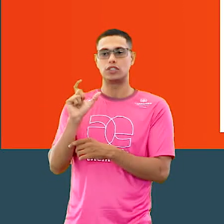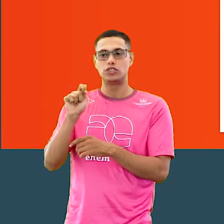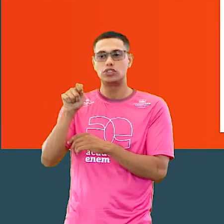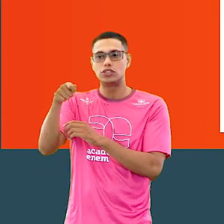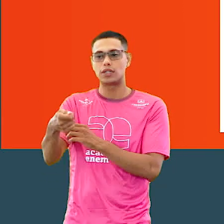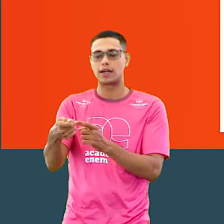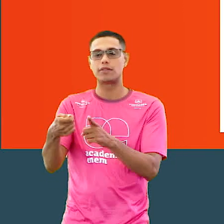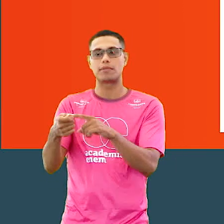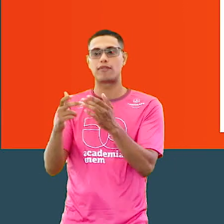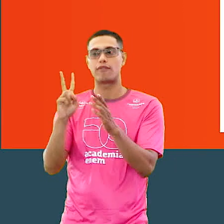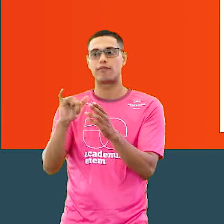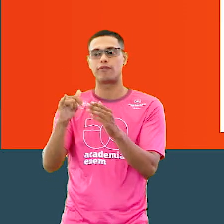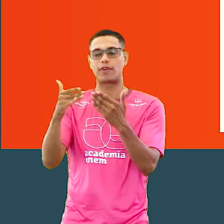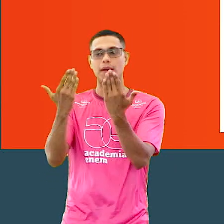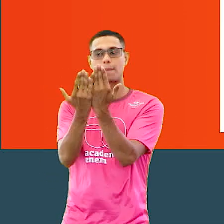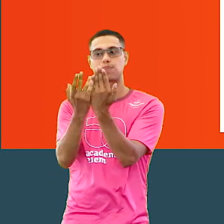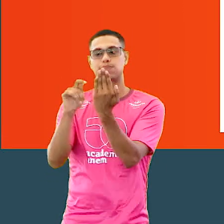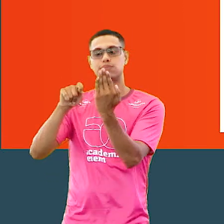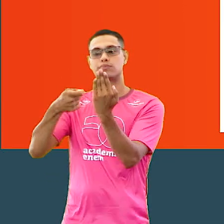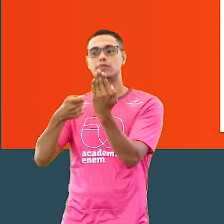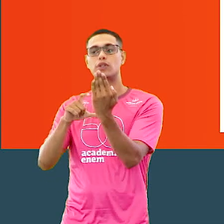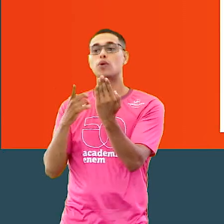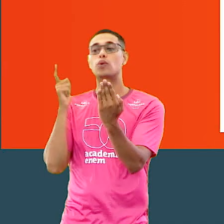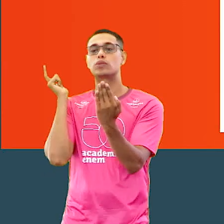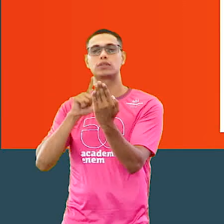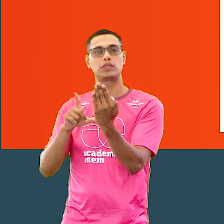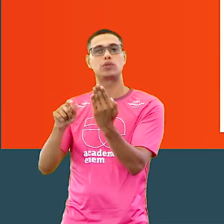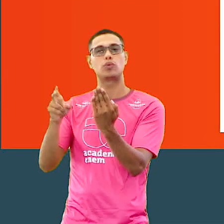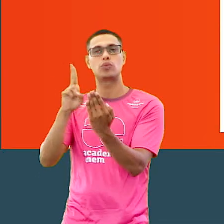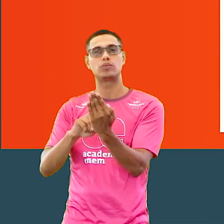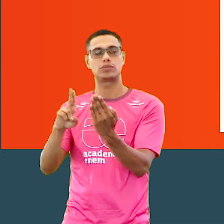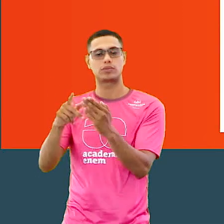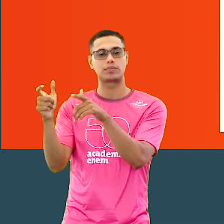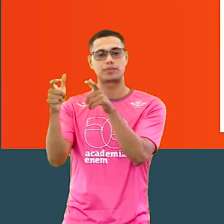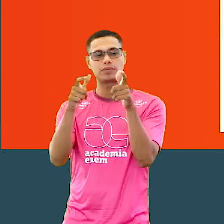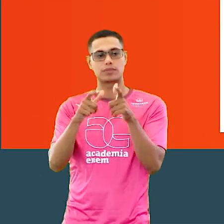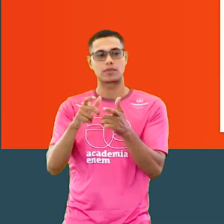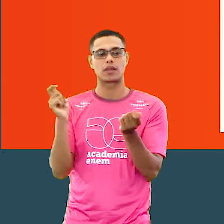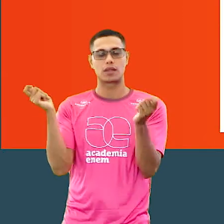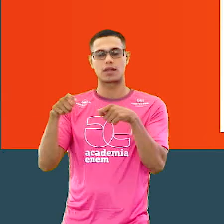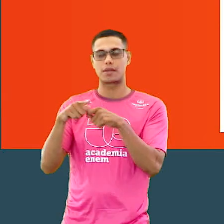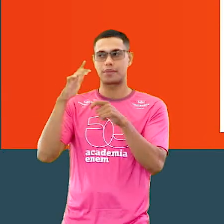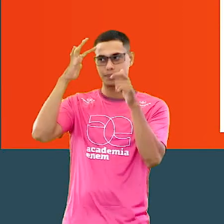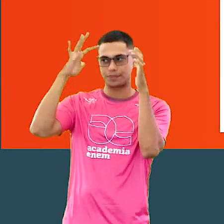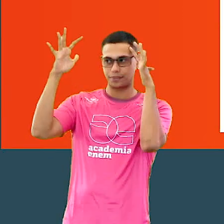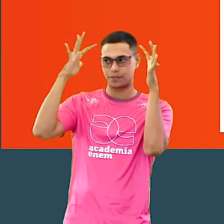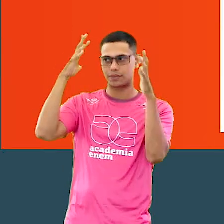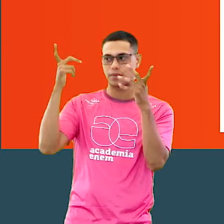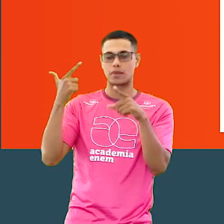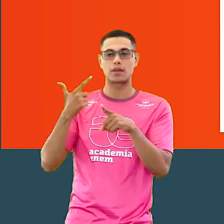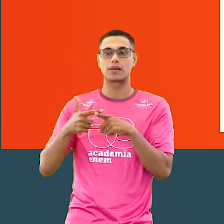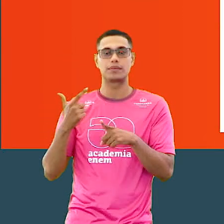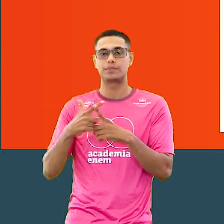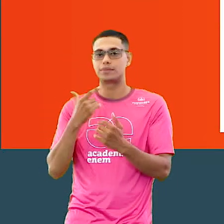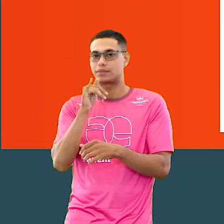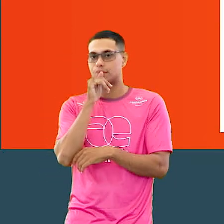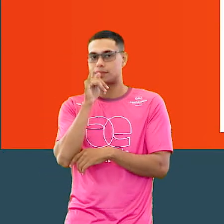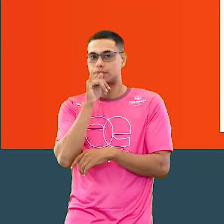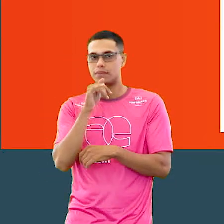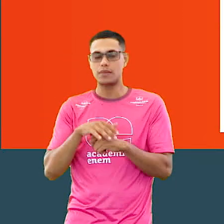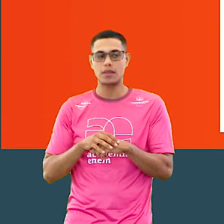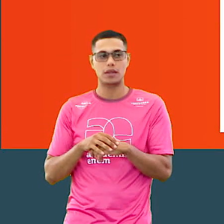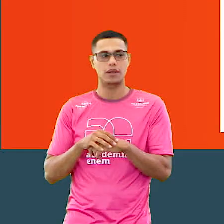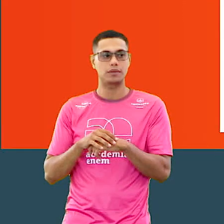sua porta. Para onde eu consigo entrar? E aí vem toda uma reflexão, que eu vou falar um pouquinho na segunda parte da